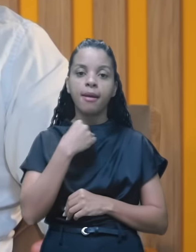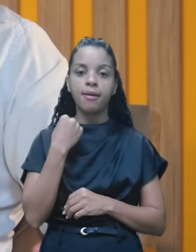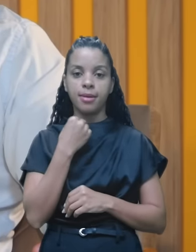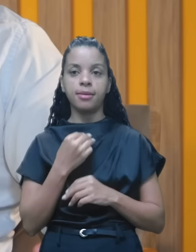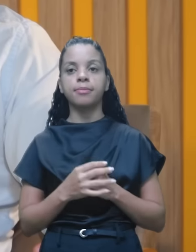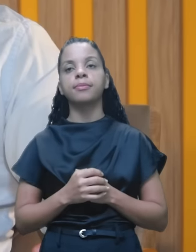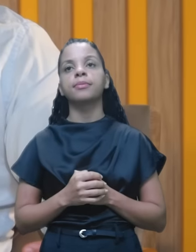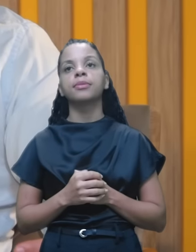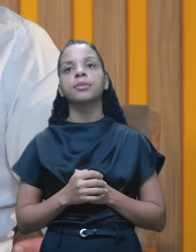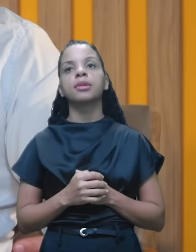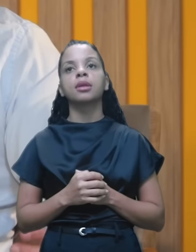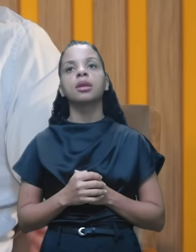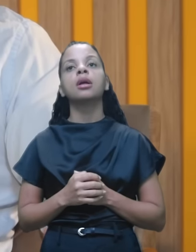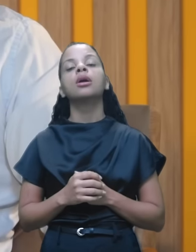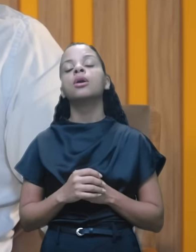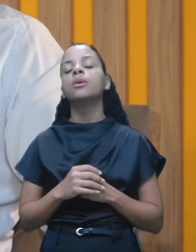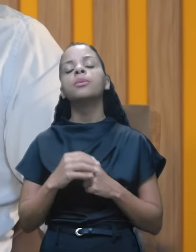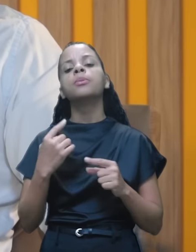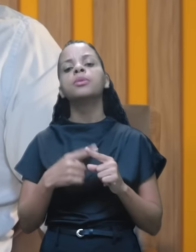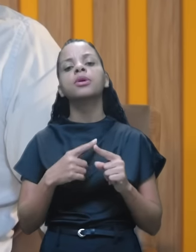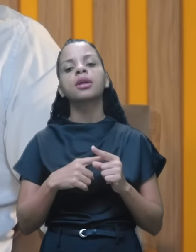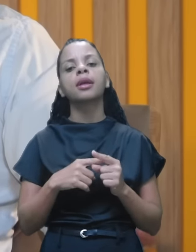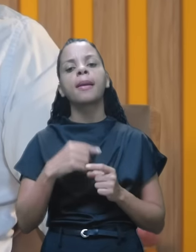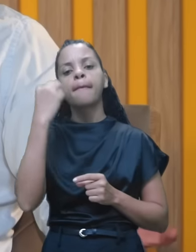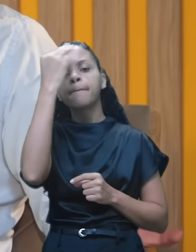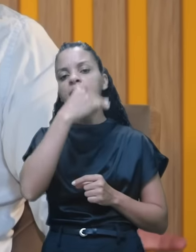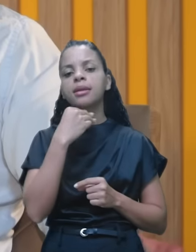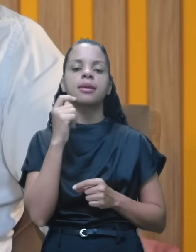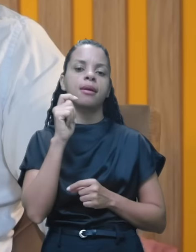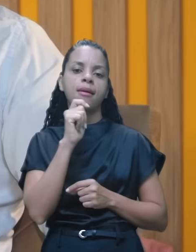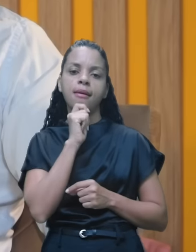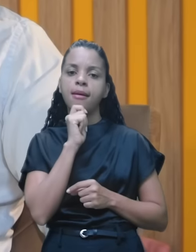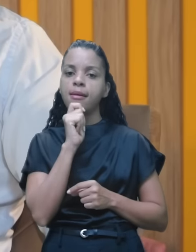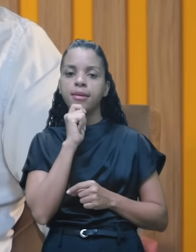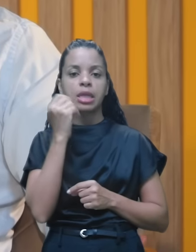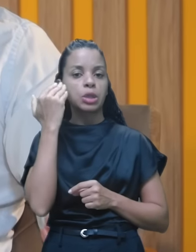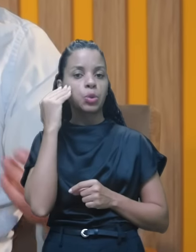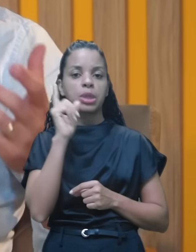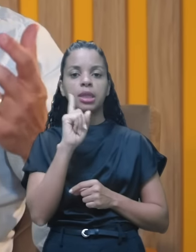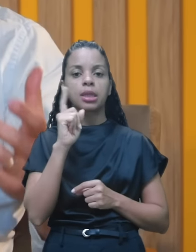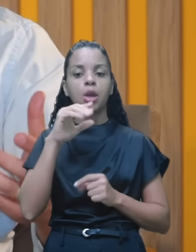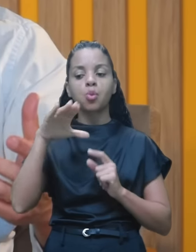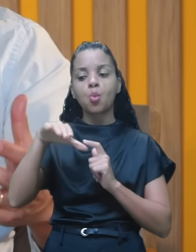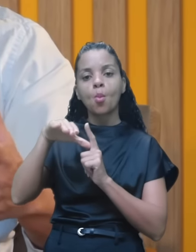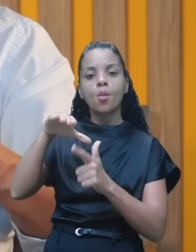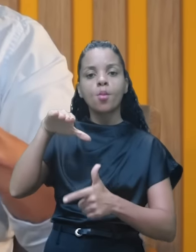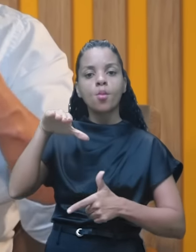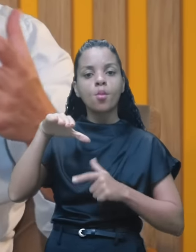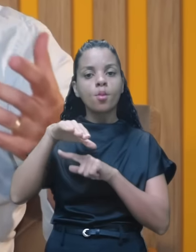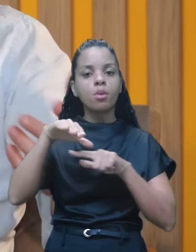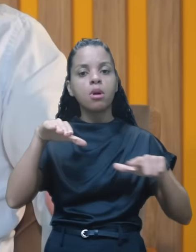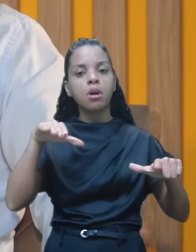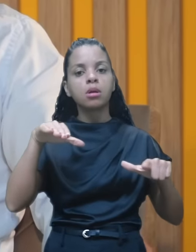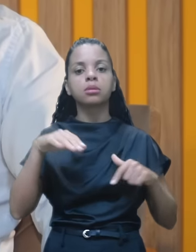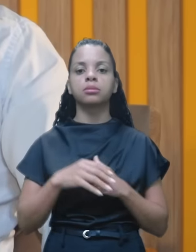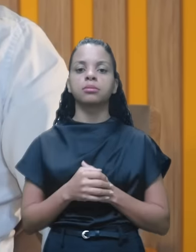Maria Madalena ainda não entendia o significado do túmulo vazio? E mais, o que mudou, né,